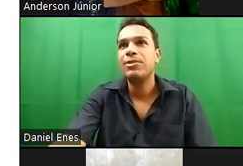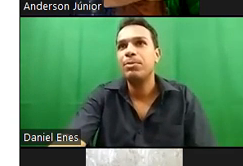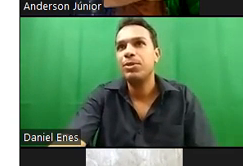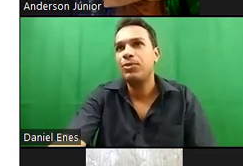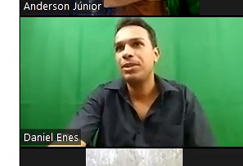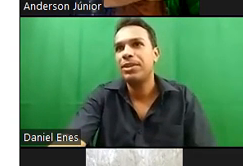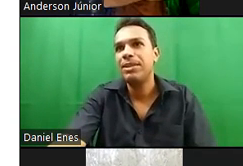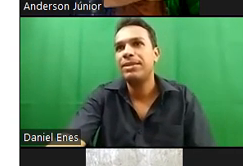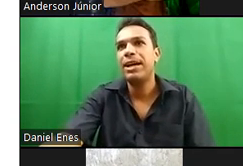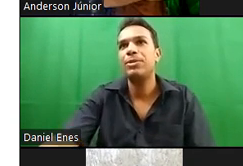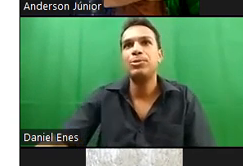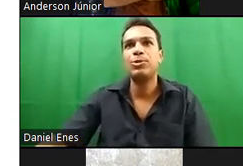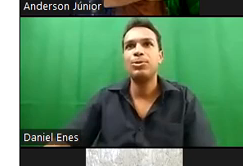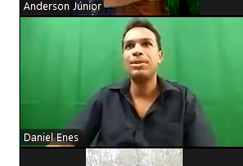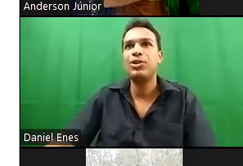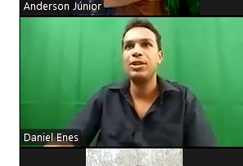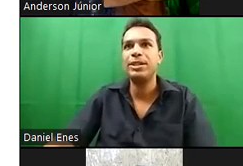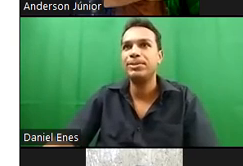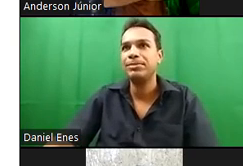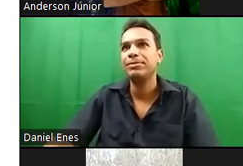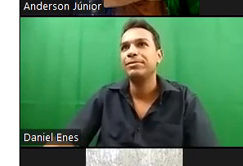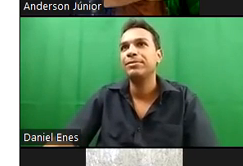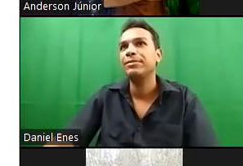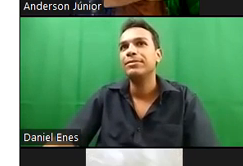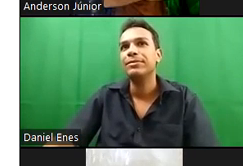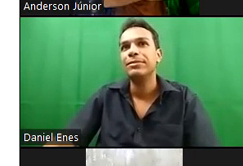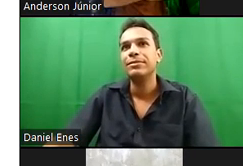Apesar do seu microfone estar habilitado, o som não está chegando.